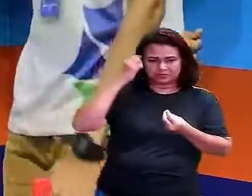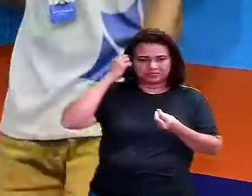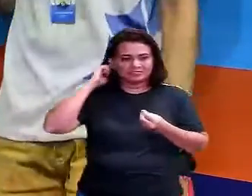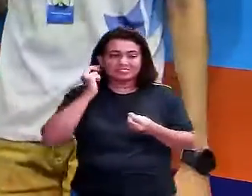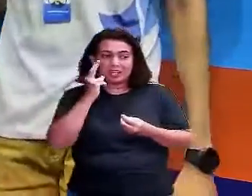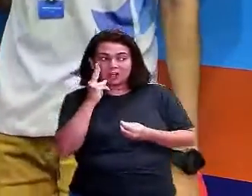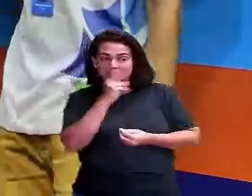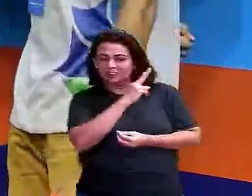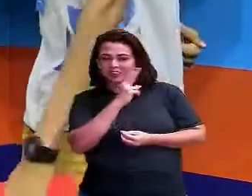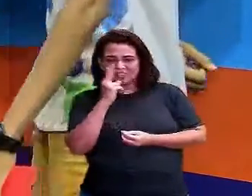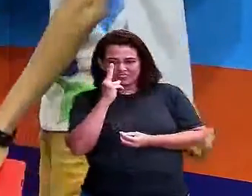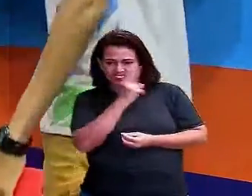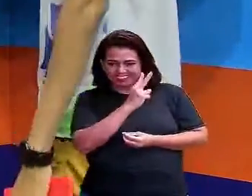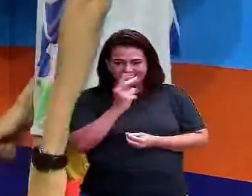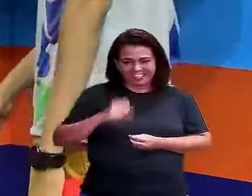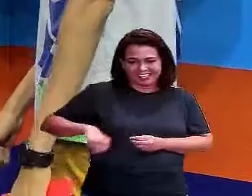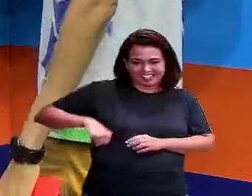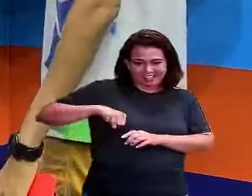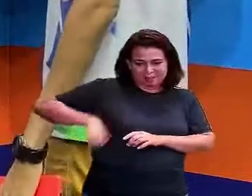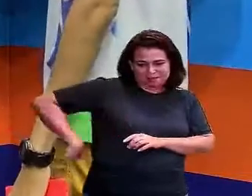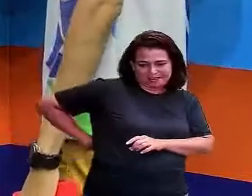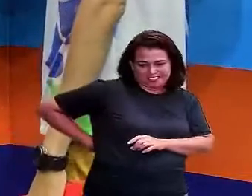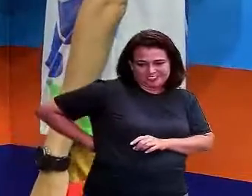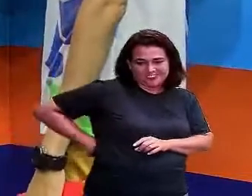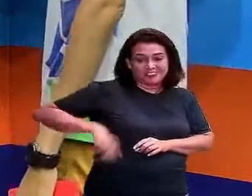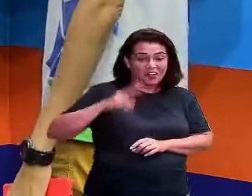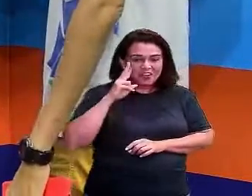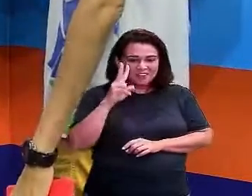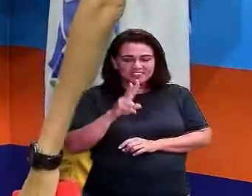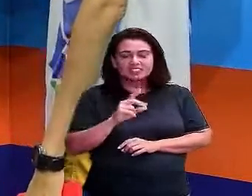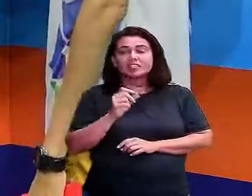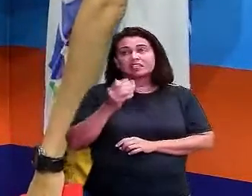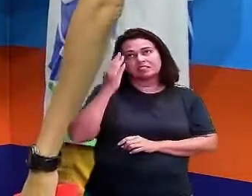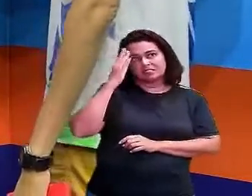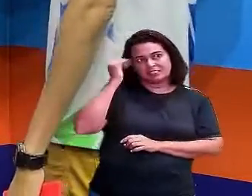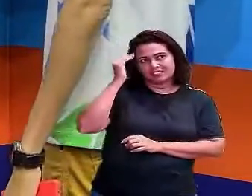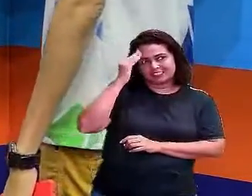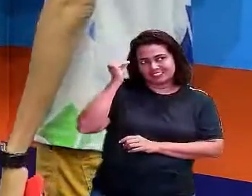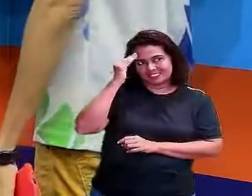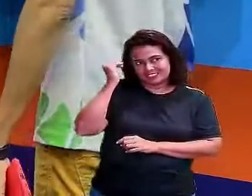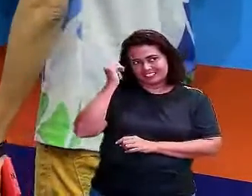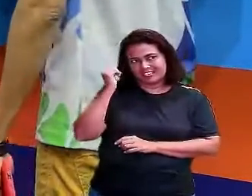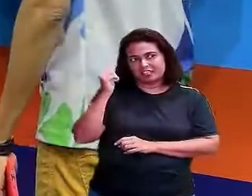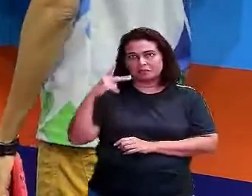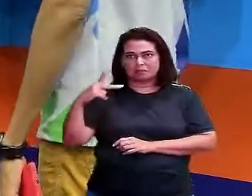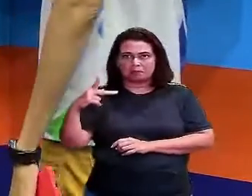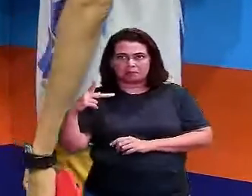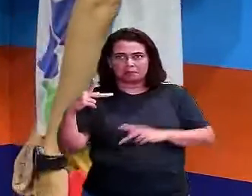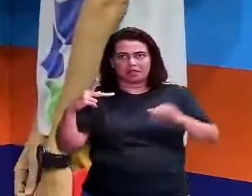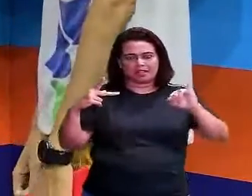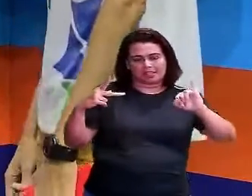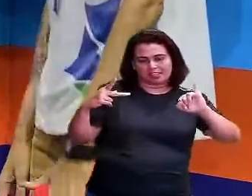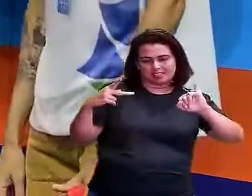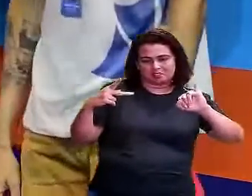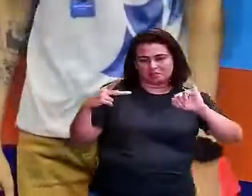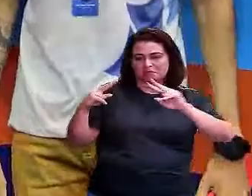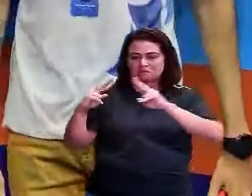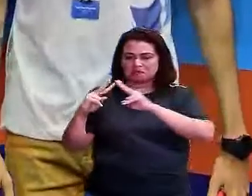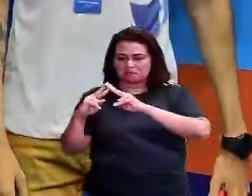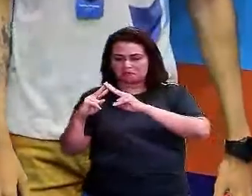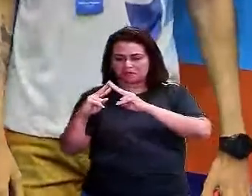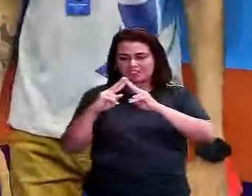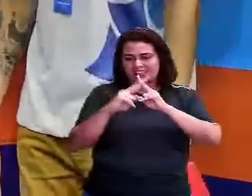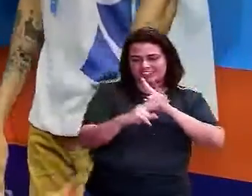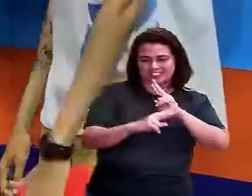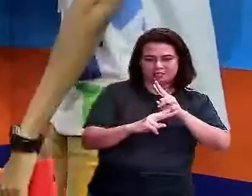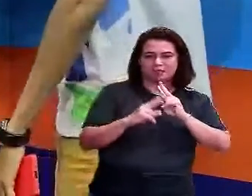viu? E aí a gente vai contar. Se eu já souber de cabeça se o número é par ou ímpar, beleza, eu já digo quem ganhou.